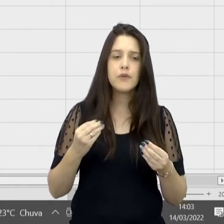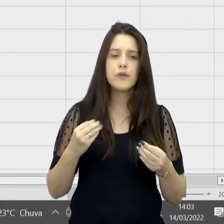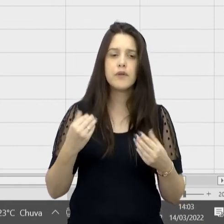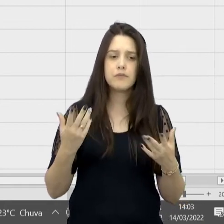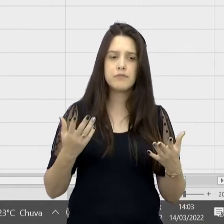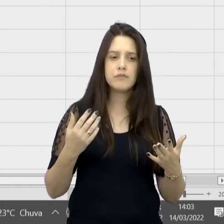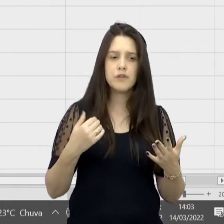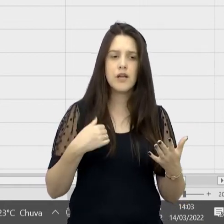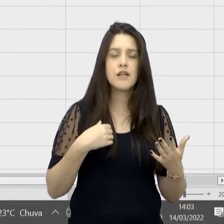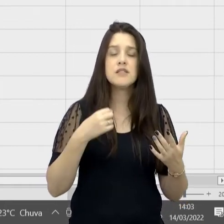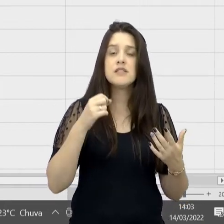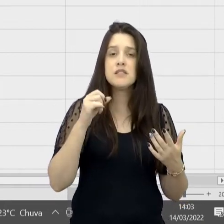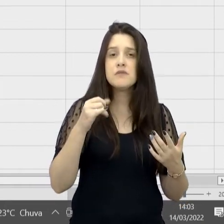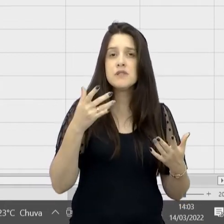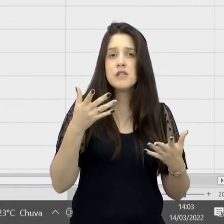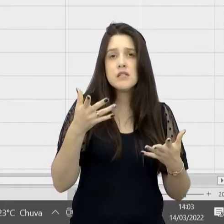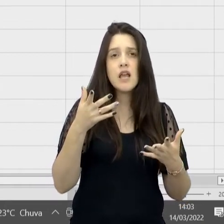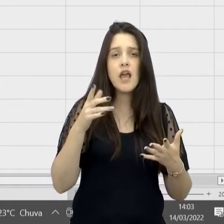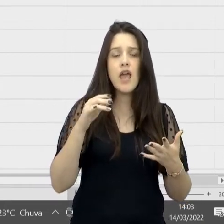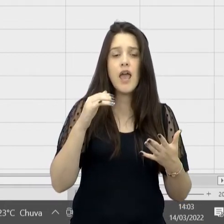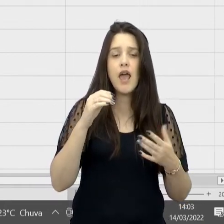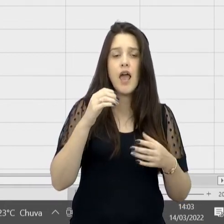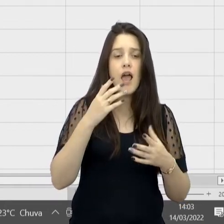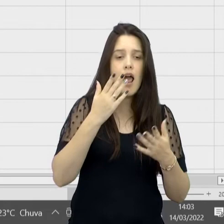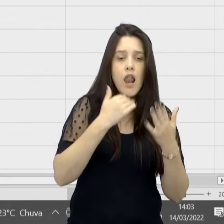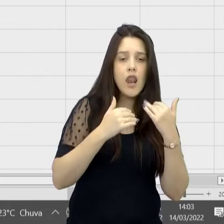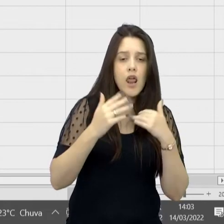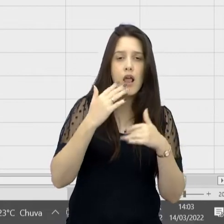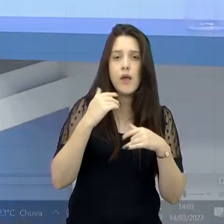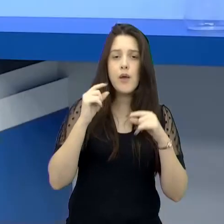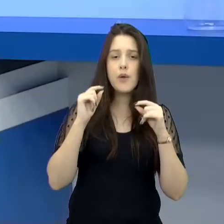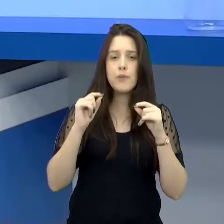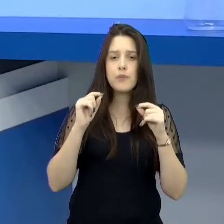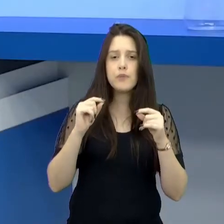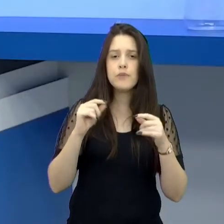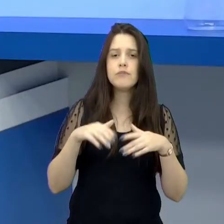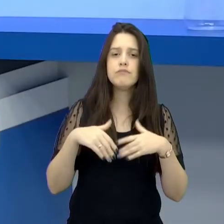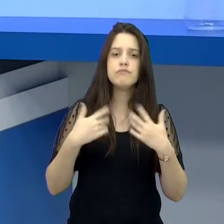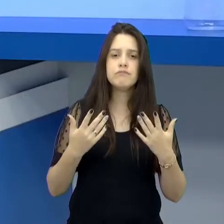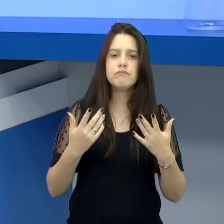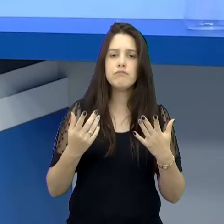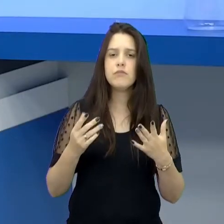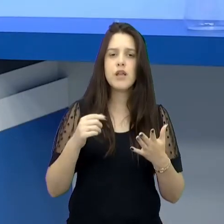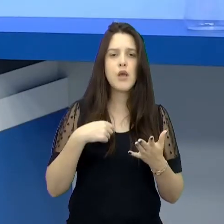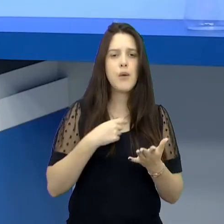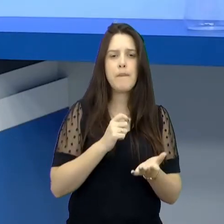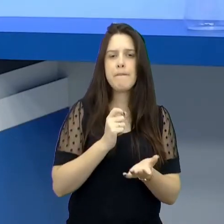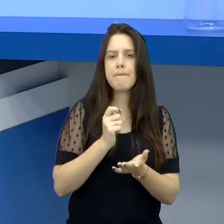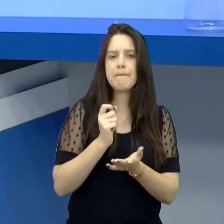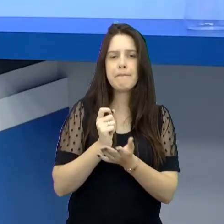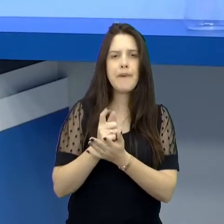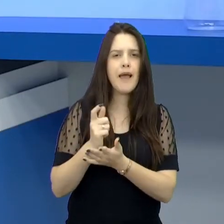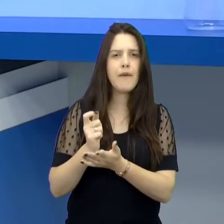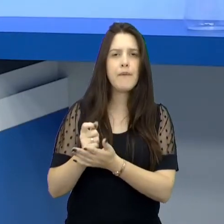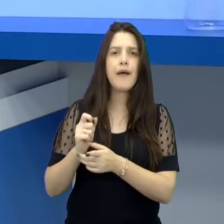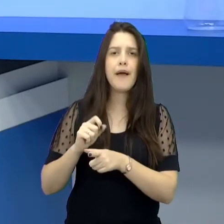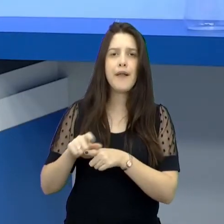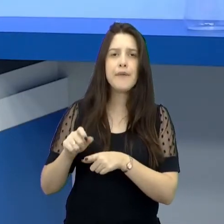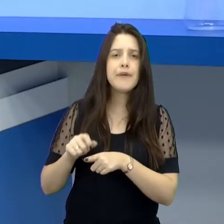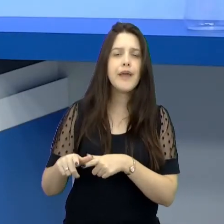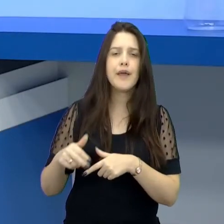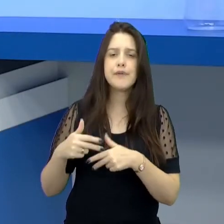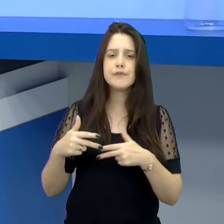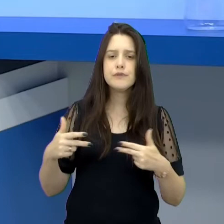se eu quiser uma linha para cima da alimentação, eu gasto com moradia, minha mãe paga um aluguel, eu quero que conste aí o aluguel que minha mãe